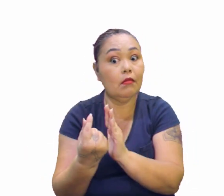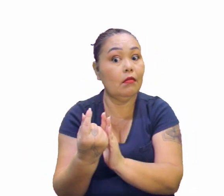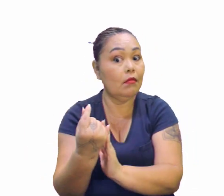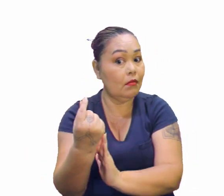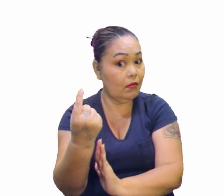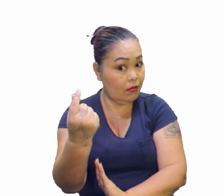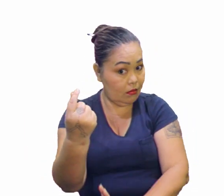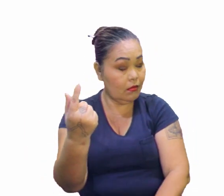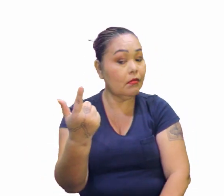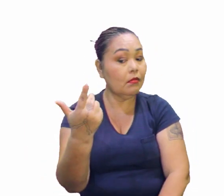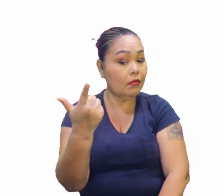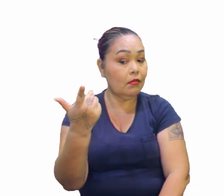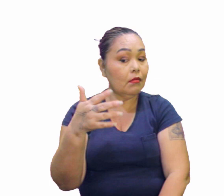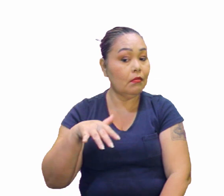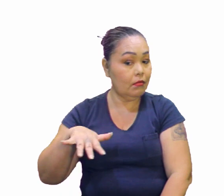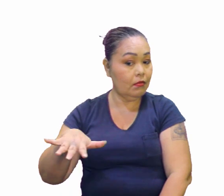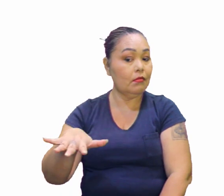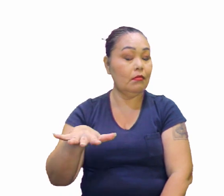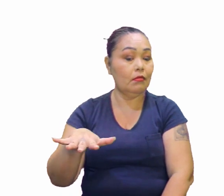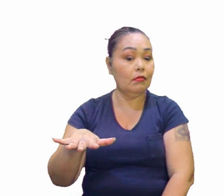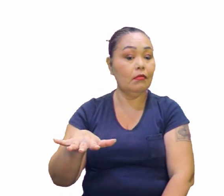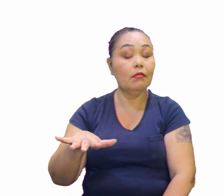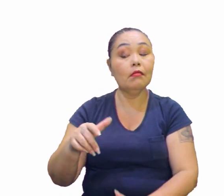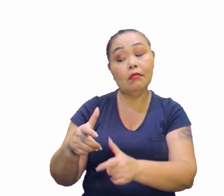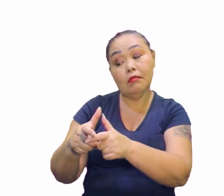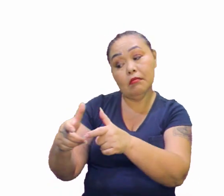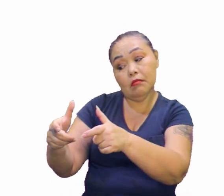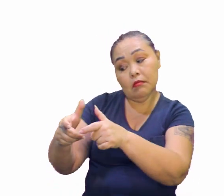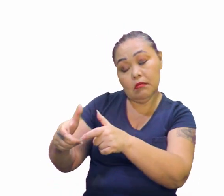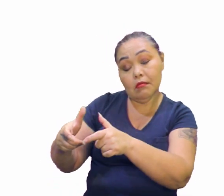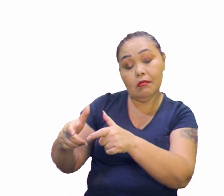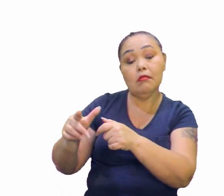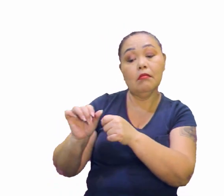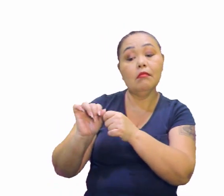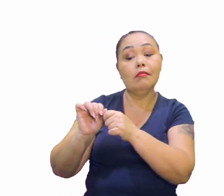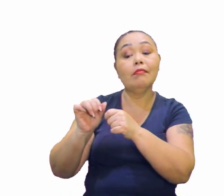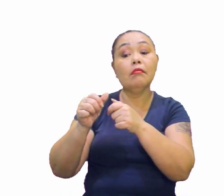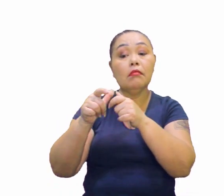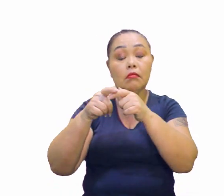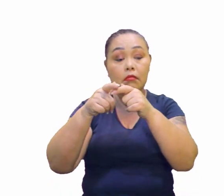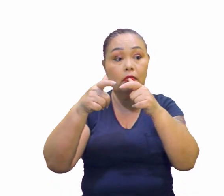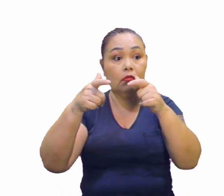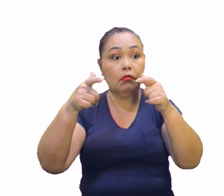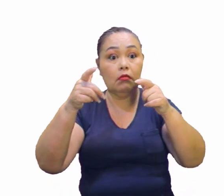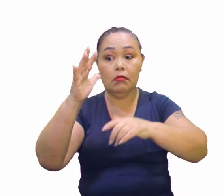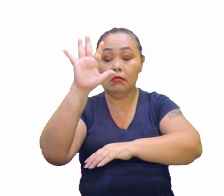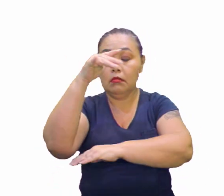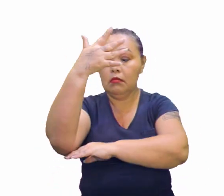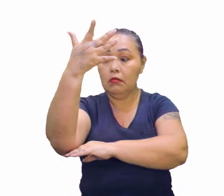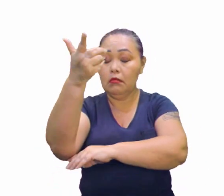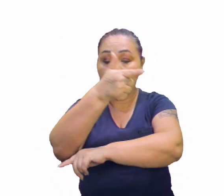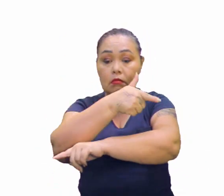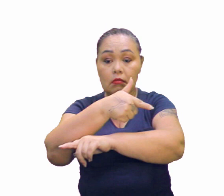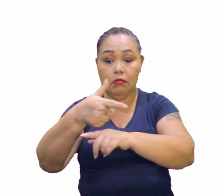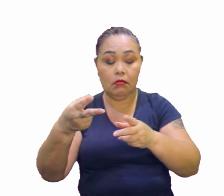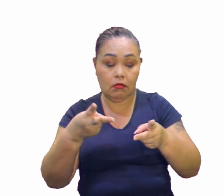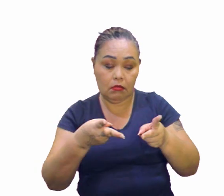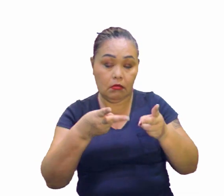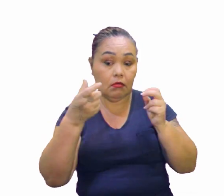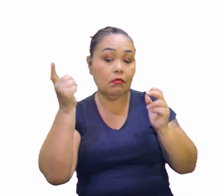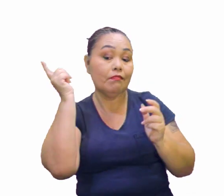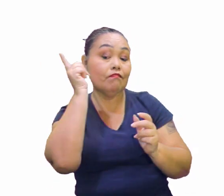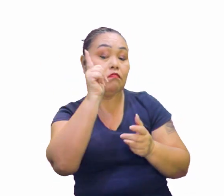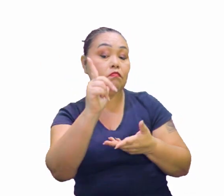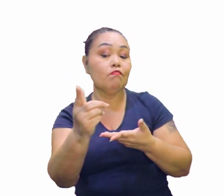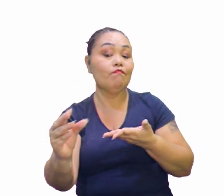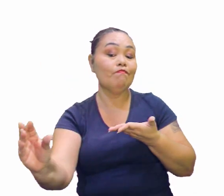Professor, então quer dizer que a maioria dessa destruição está relacionada à exploração para ganhar